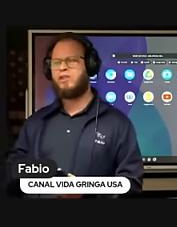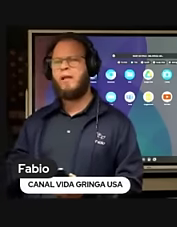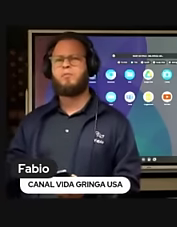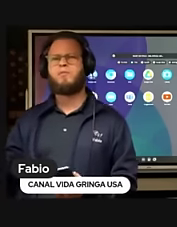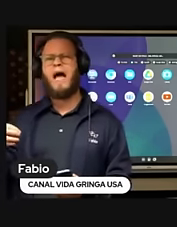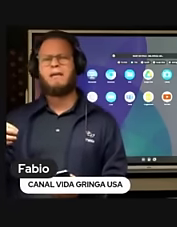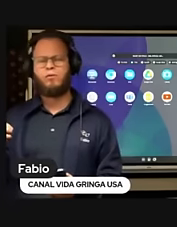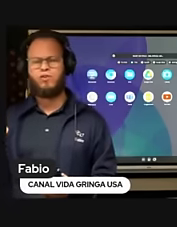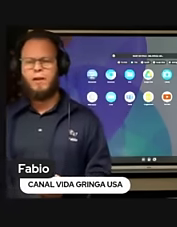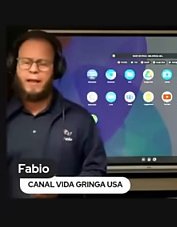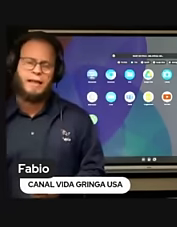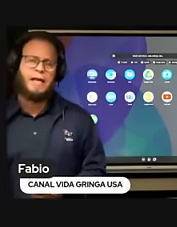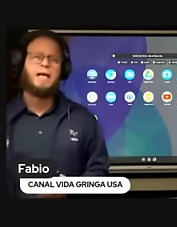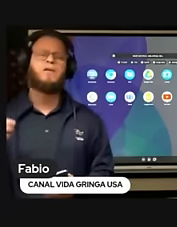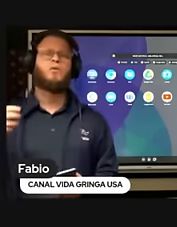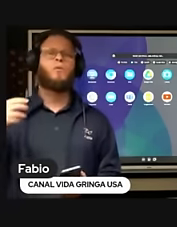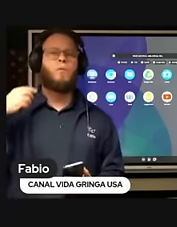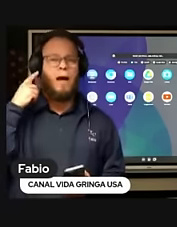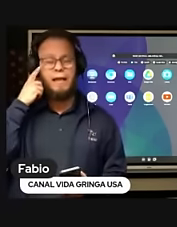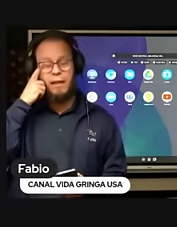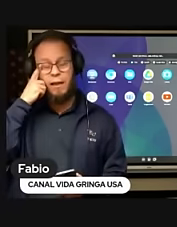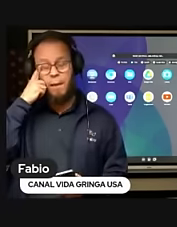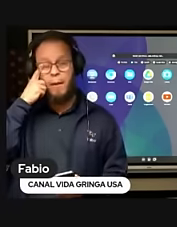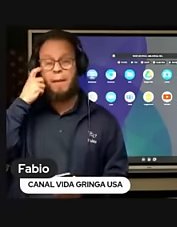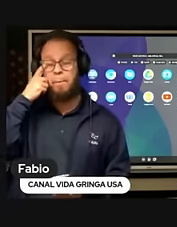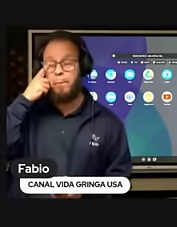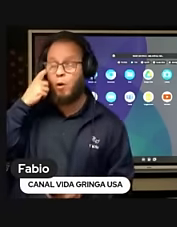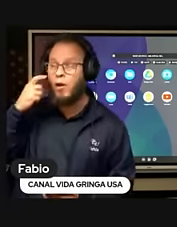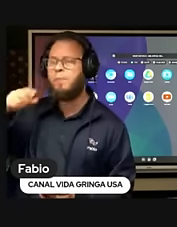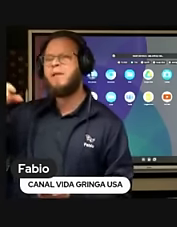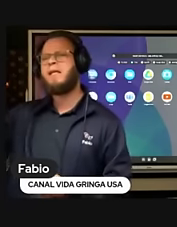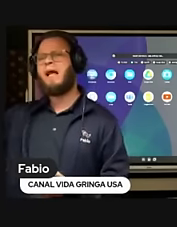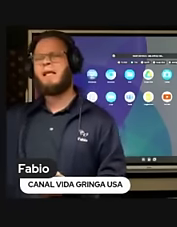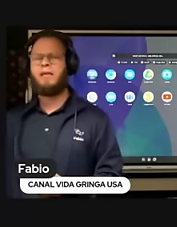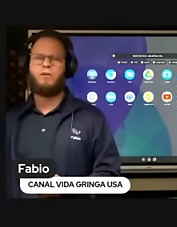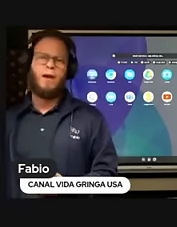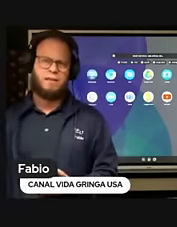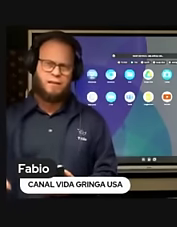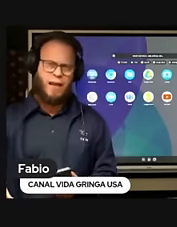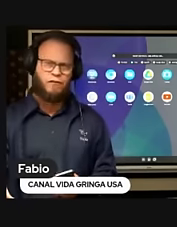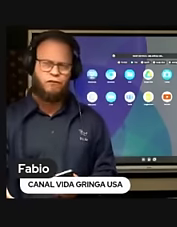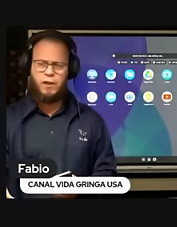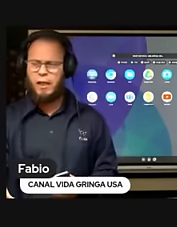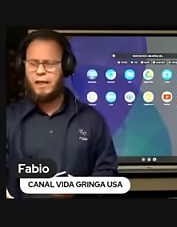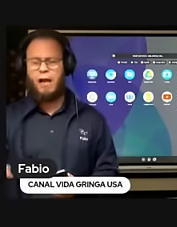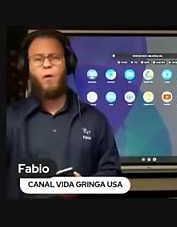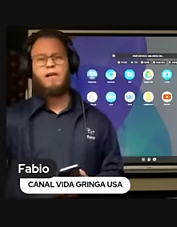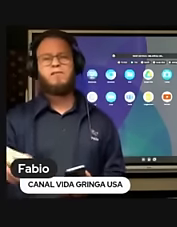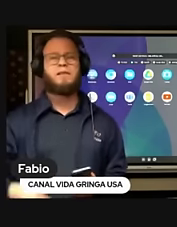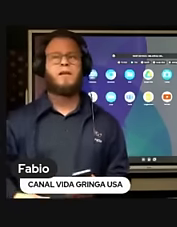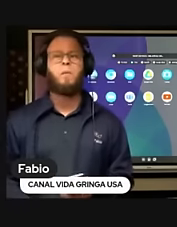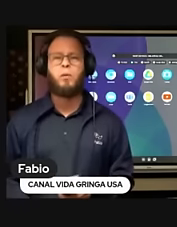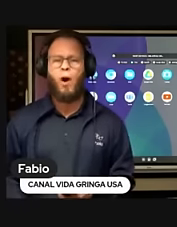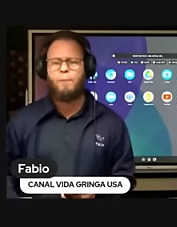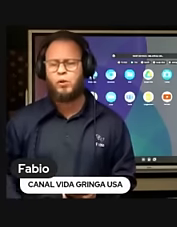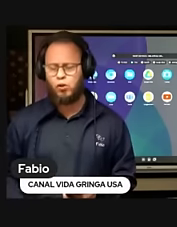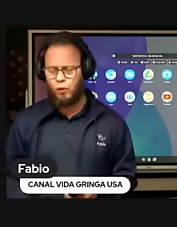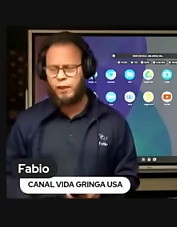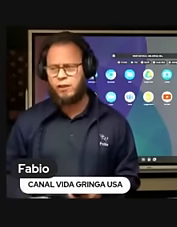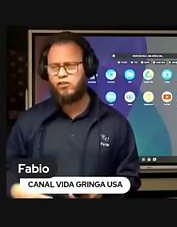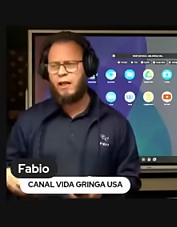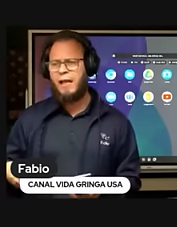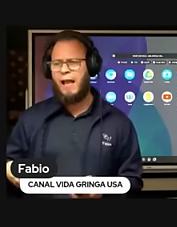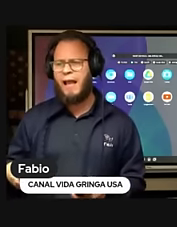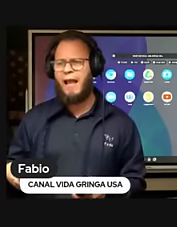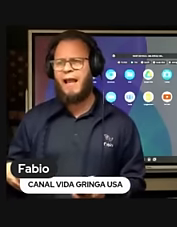temos deputados criando uma lei para proibir a lei do STF, e agora você tem o próprio